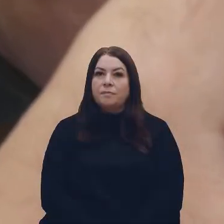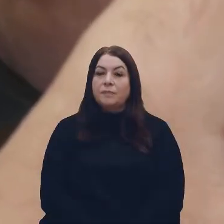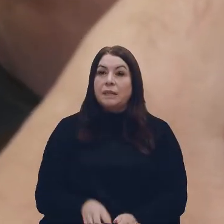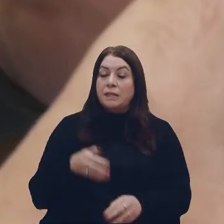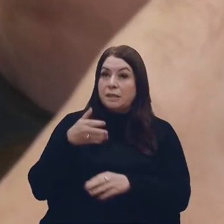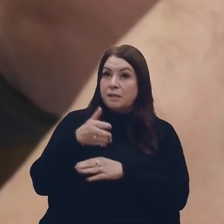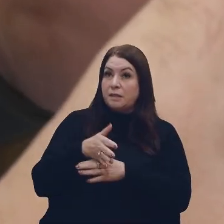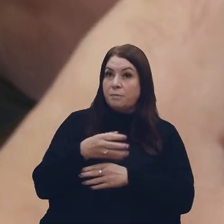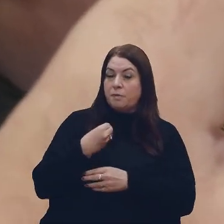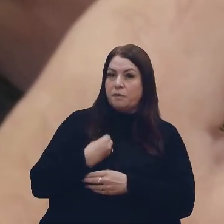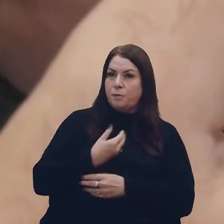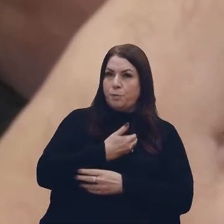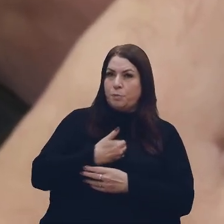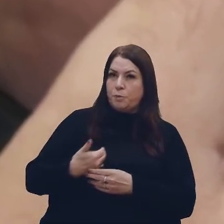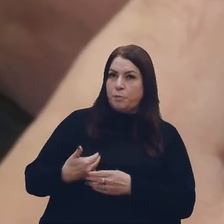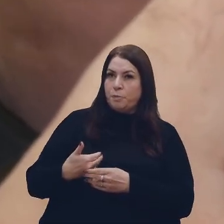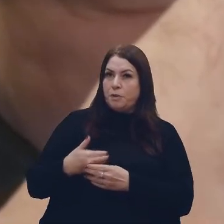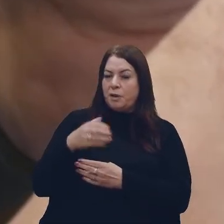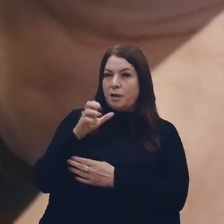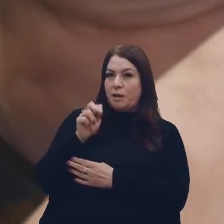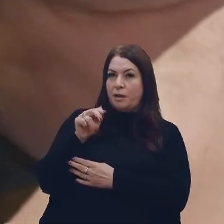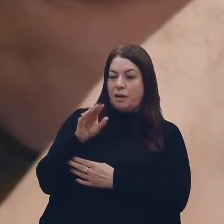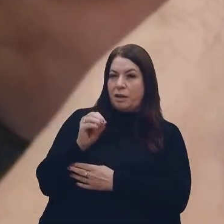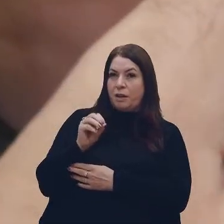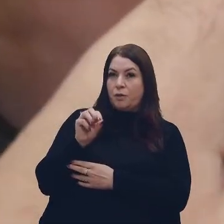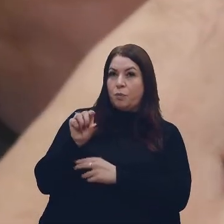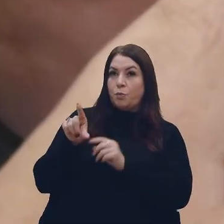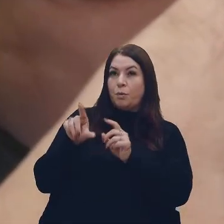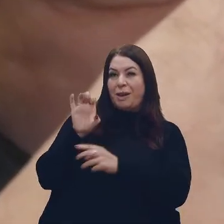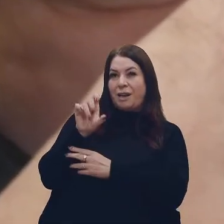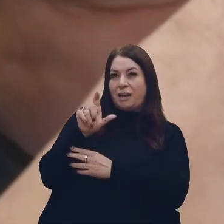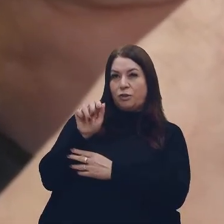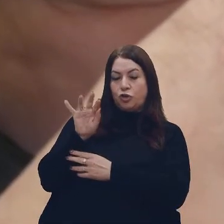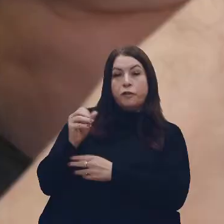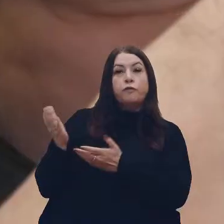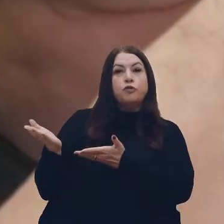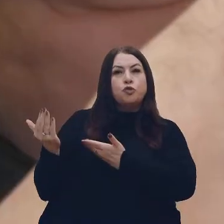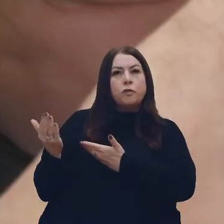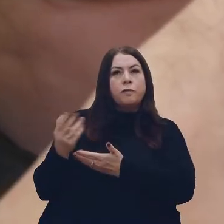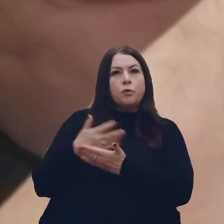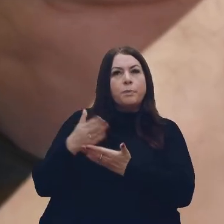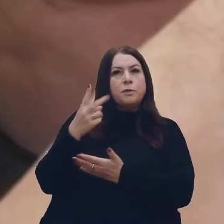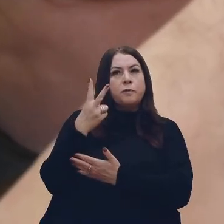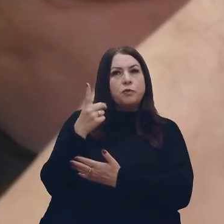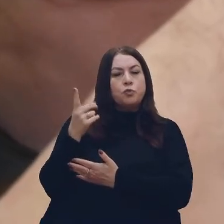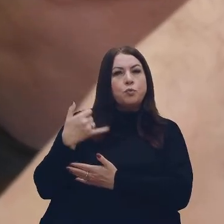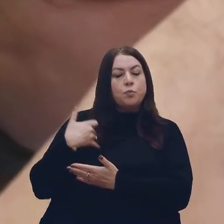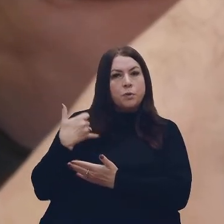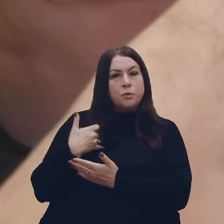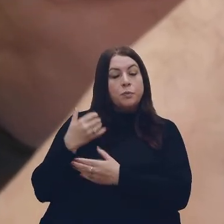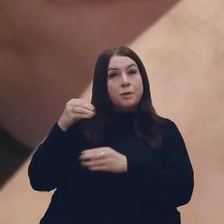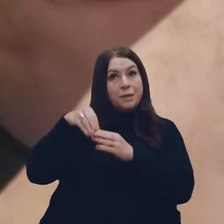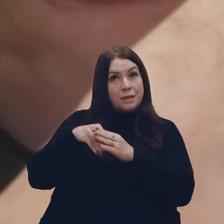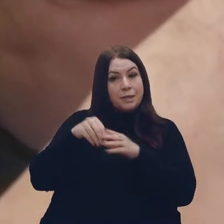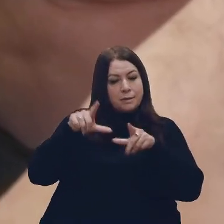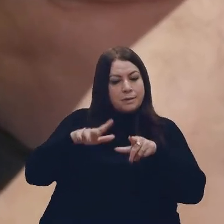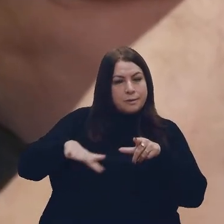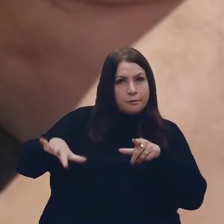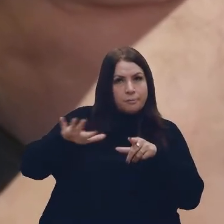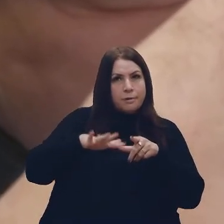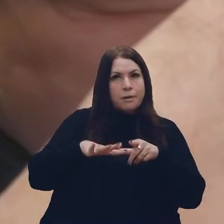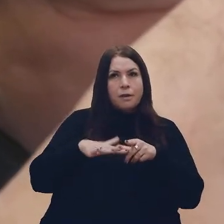Entrei para a vida pública em cargo eletivo muito jovem, com apenas 21 anos. Dentro desse